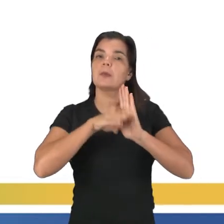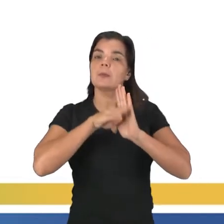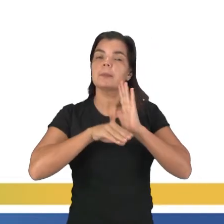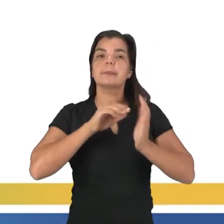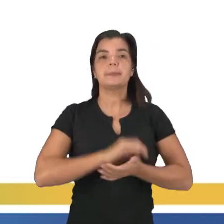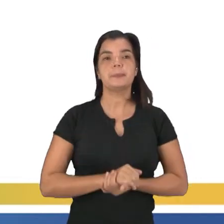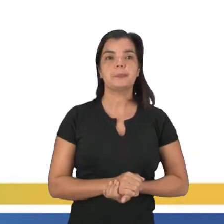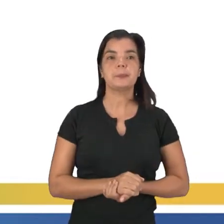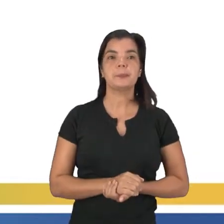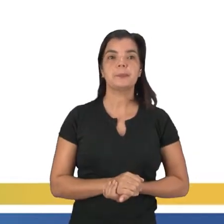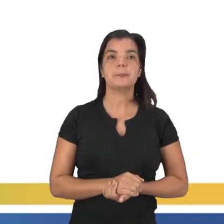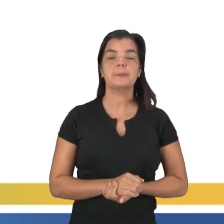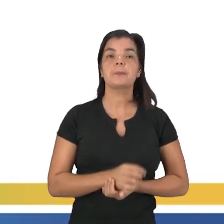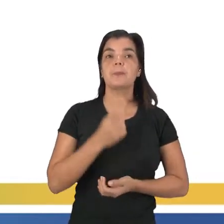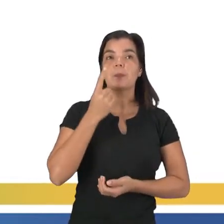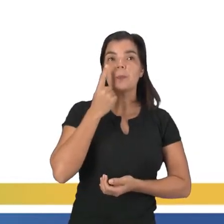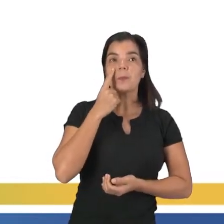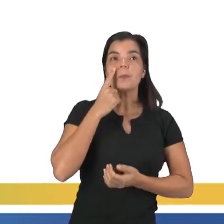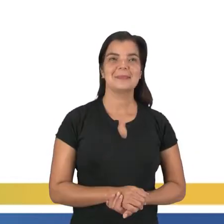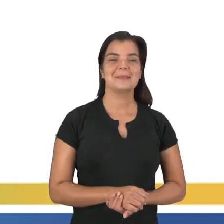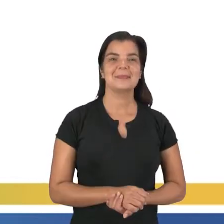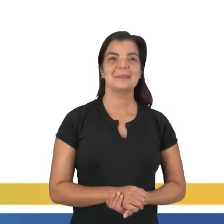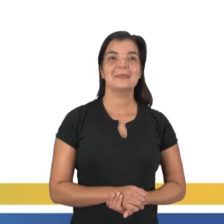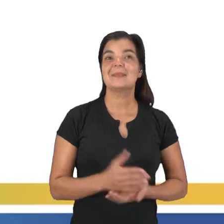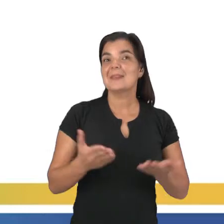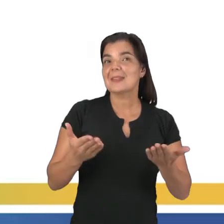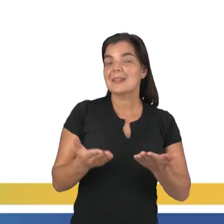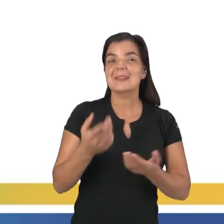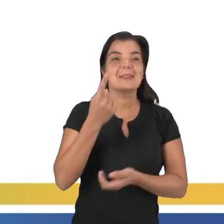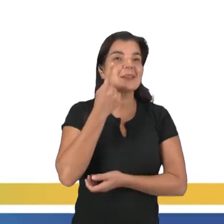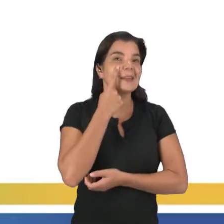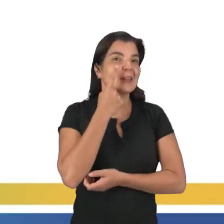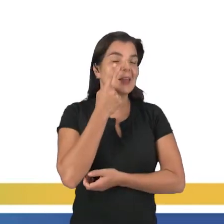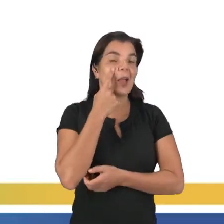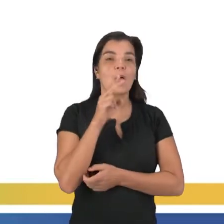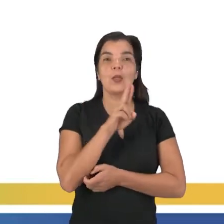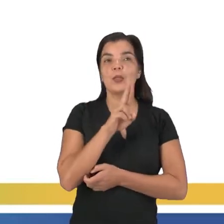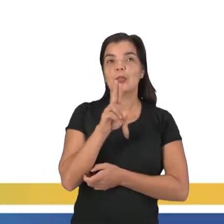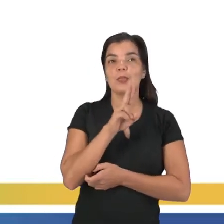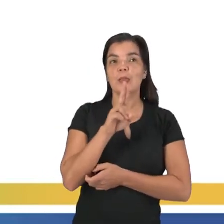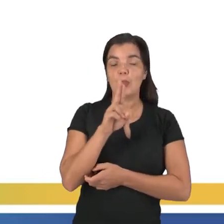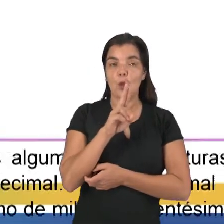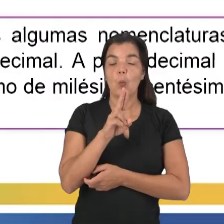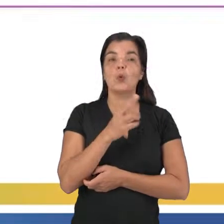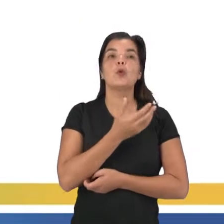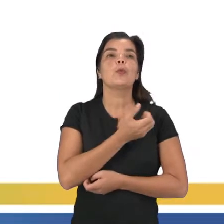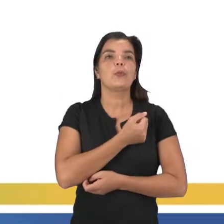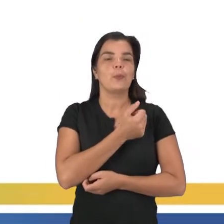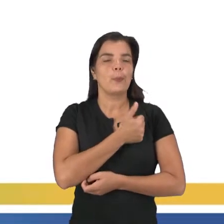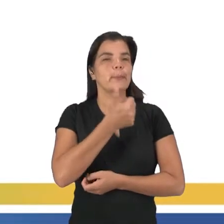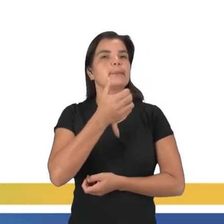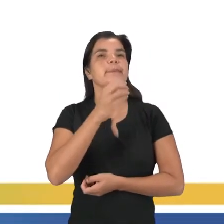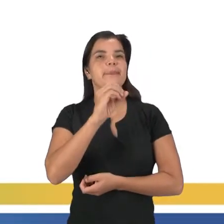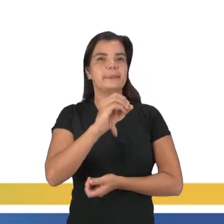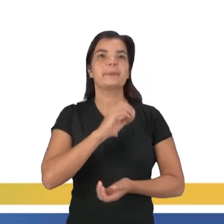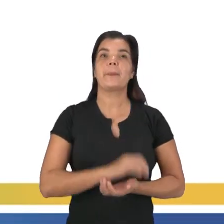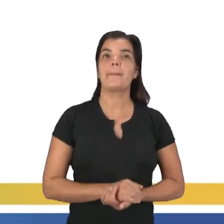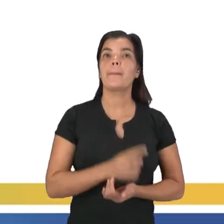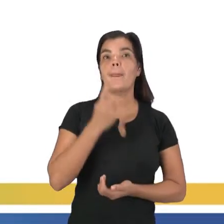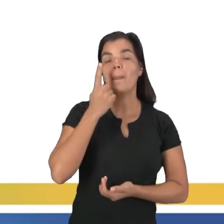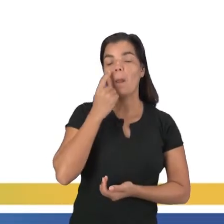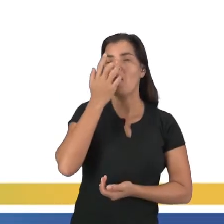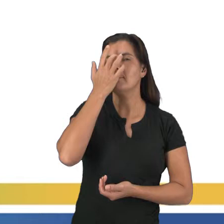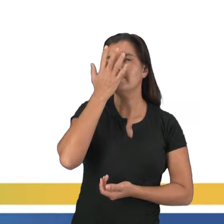subtração, ok? Então vamos lá. Agora, pessoal, vamos ver a nomenclatura dos números decimais, ok? A